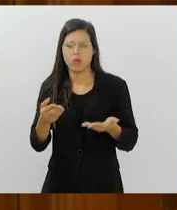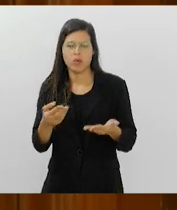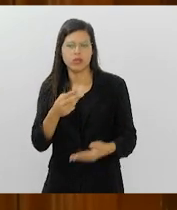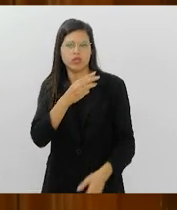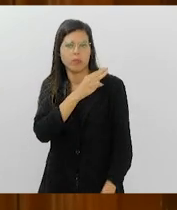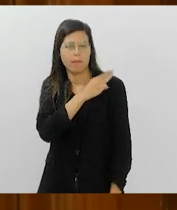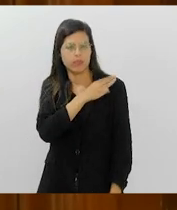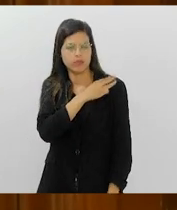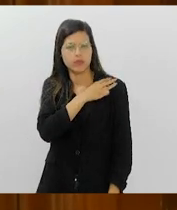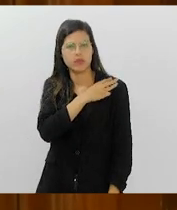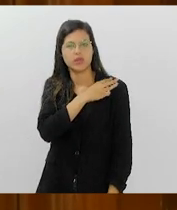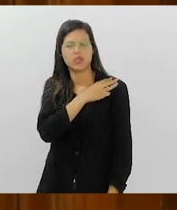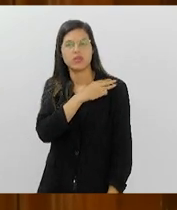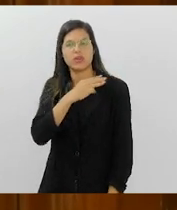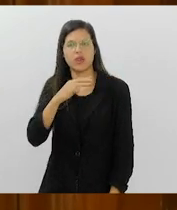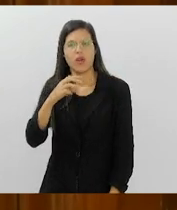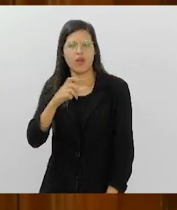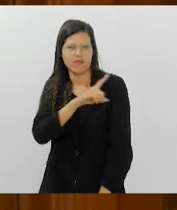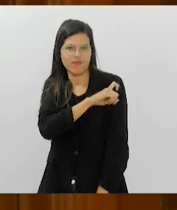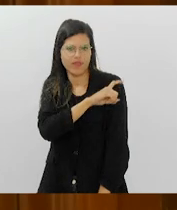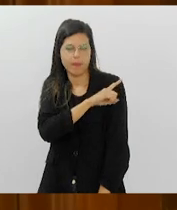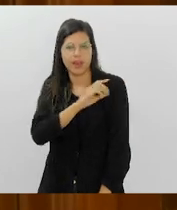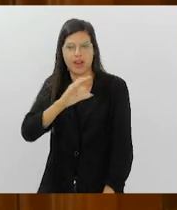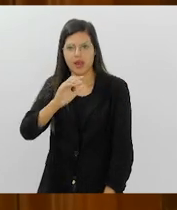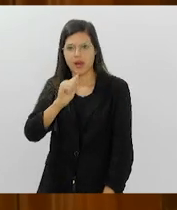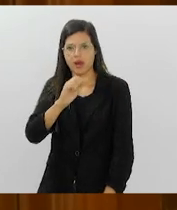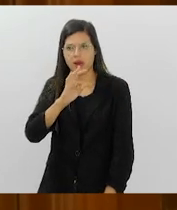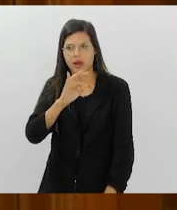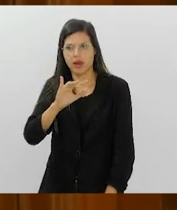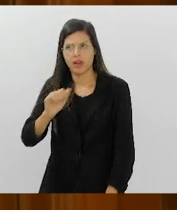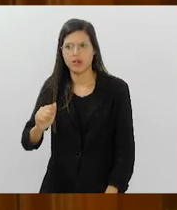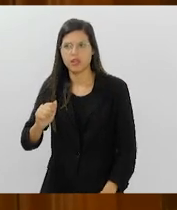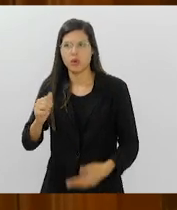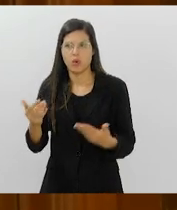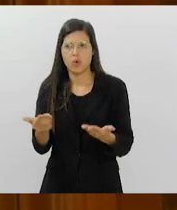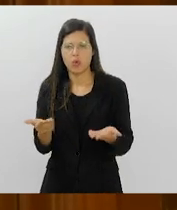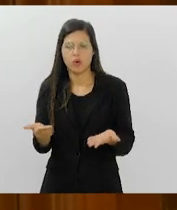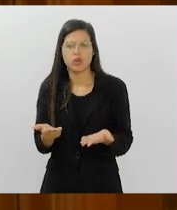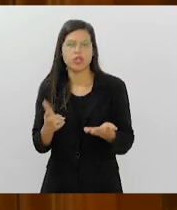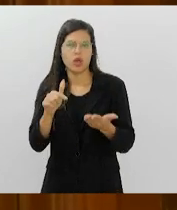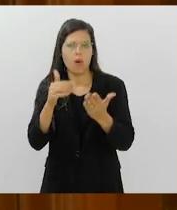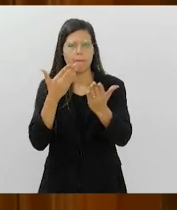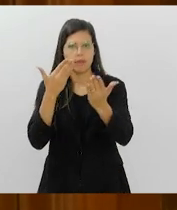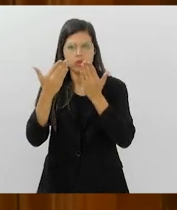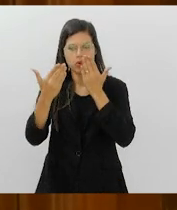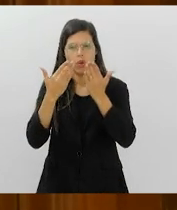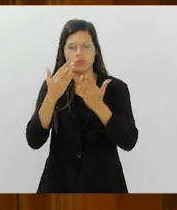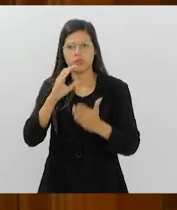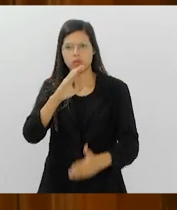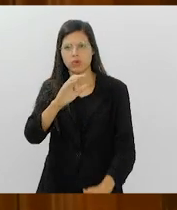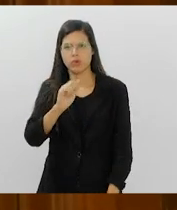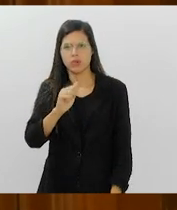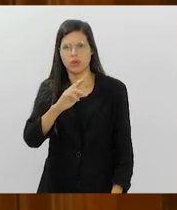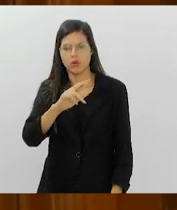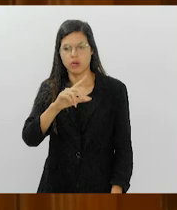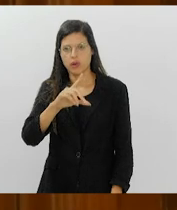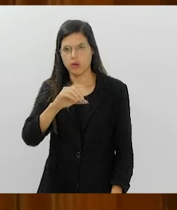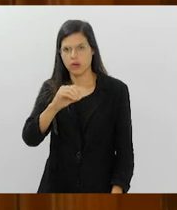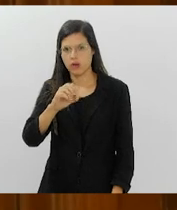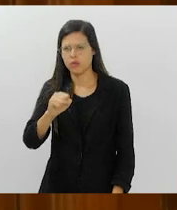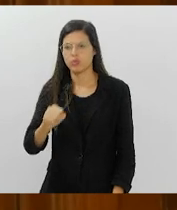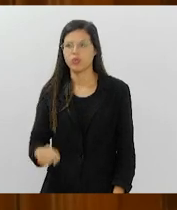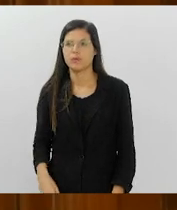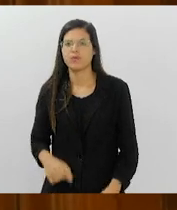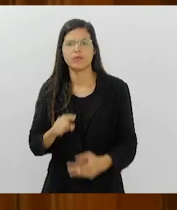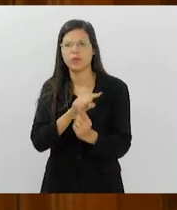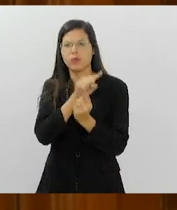Kátia, e era tenente, hoje capitão psicólogo Carlos, né? quais eram os objetivos desse grupo de trabalho?